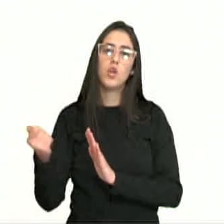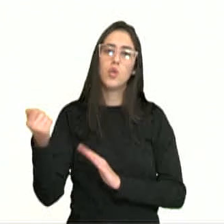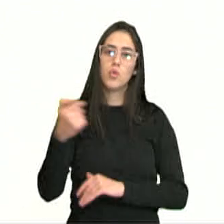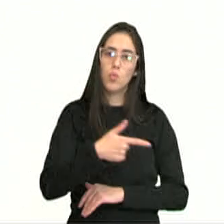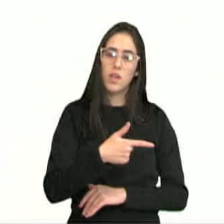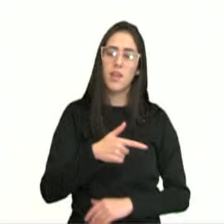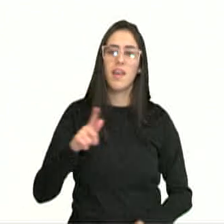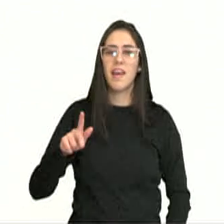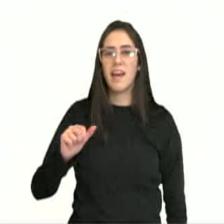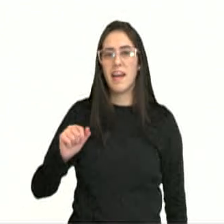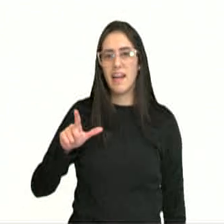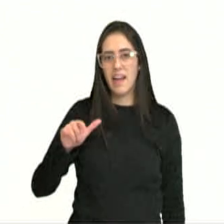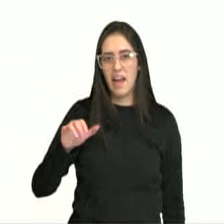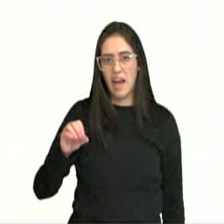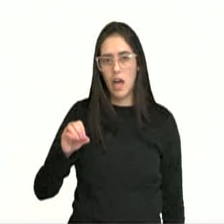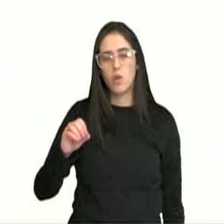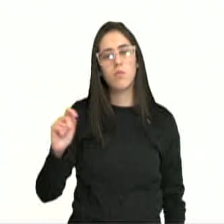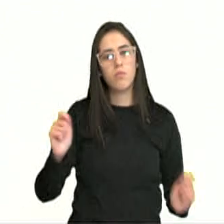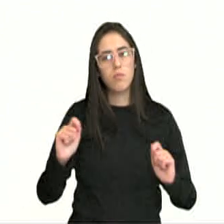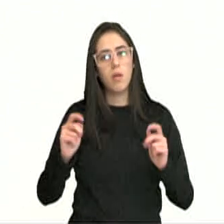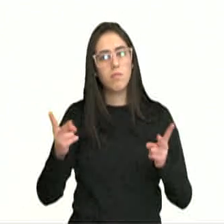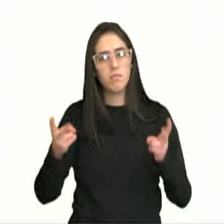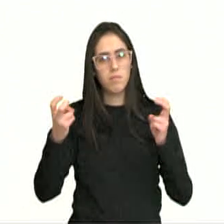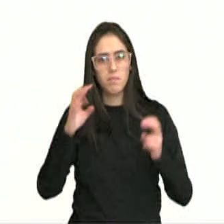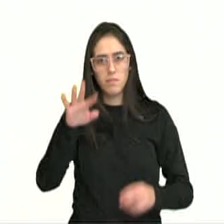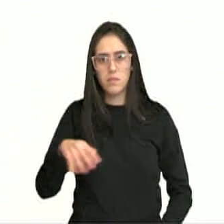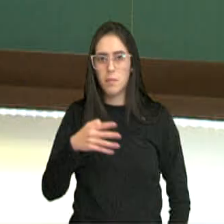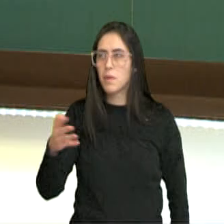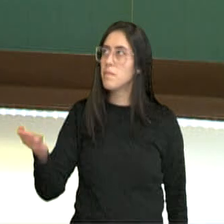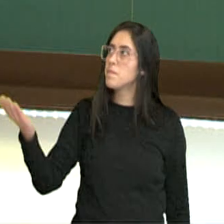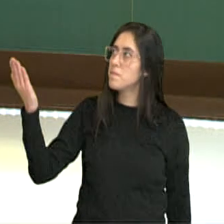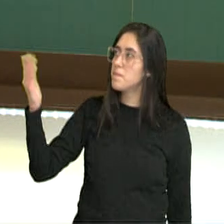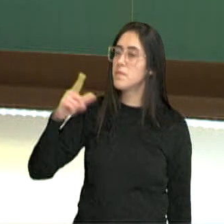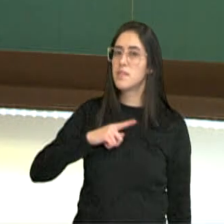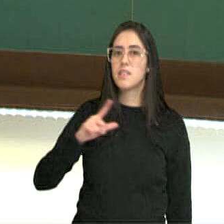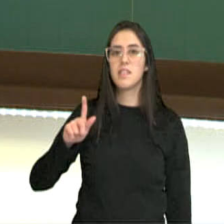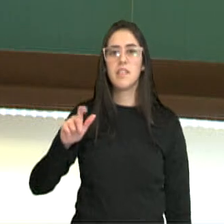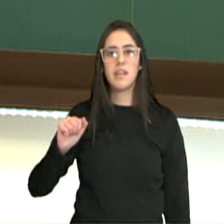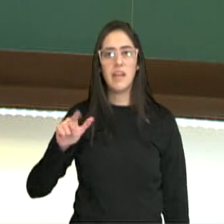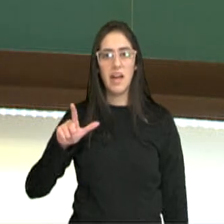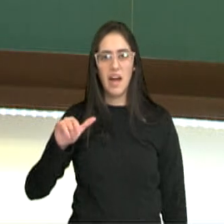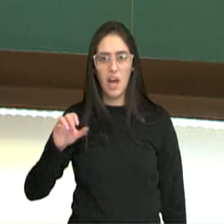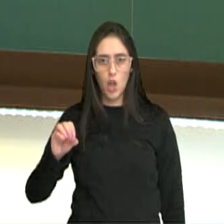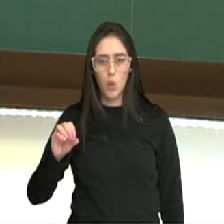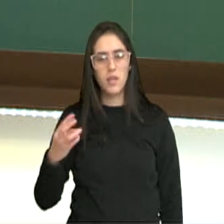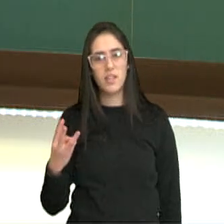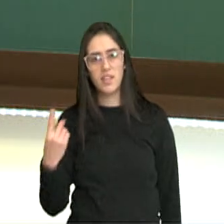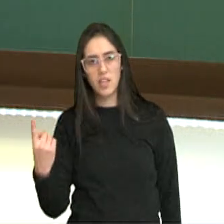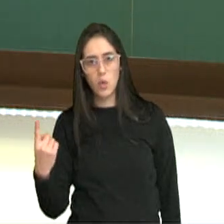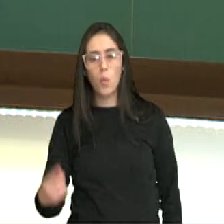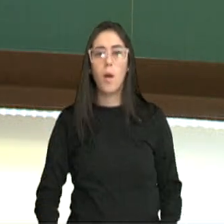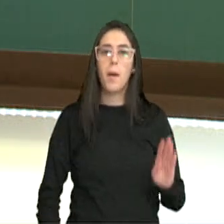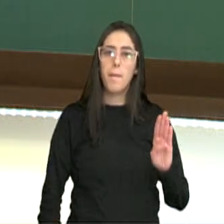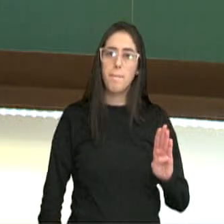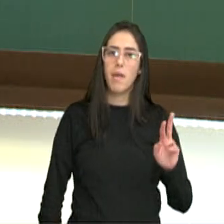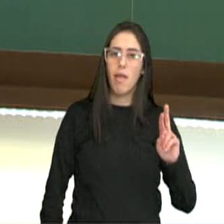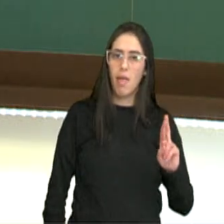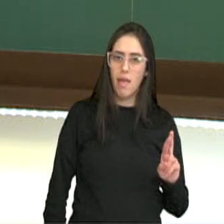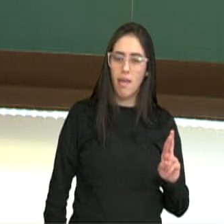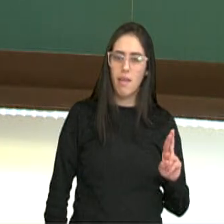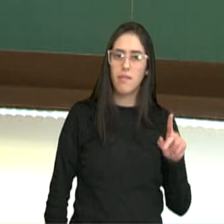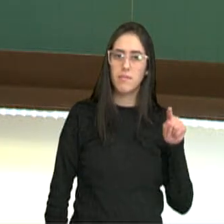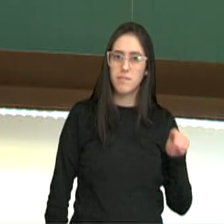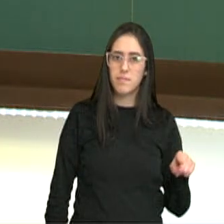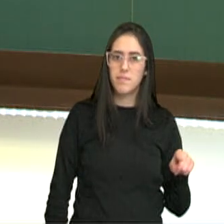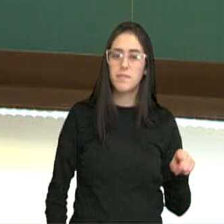aí, esquematicamente, observando a tabela periódica, a gente tem aqui, então, o galho, 31, né, e o Br aqui, o bromo, então, ele tem